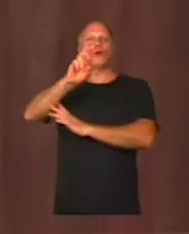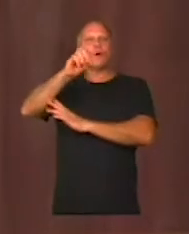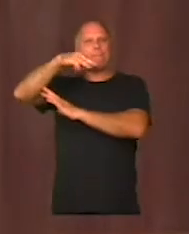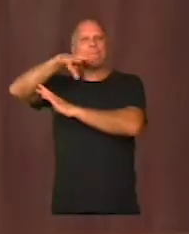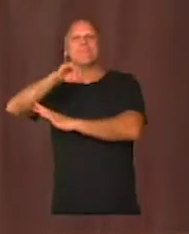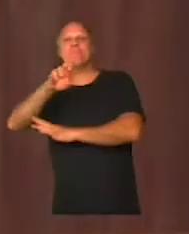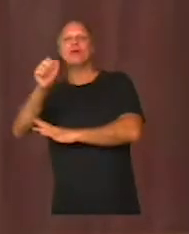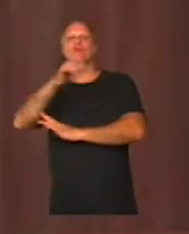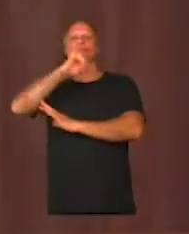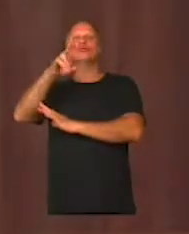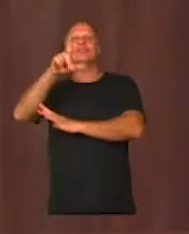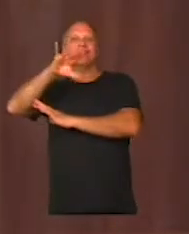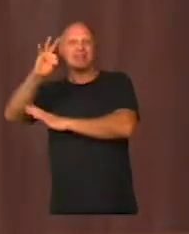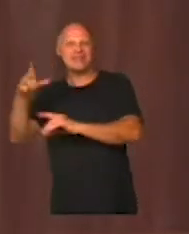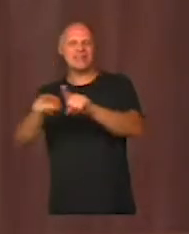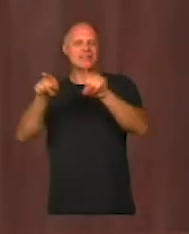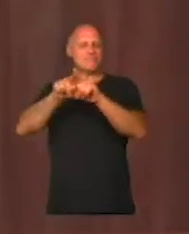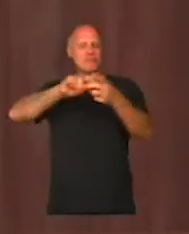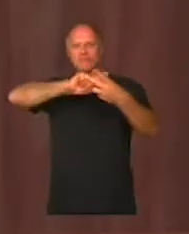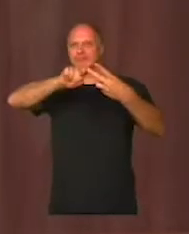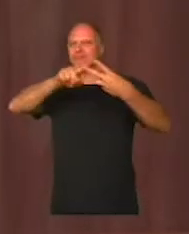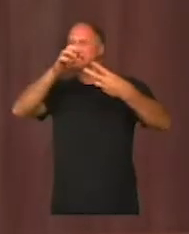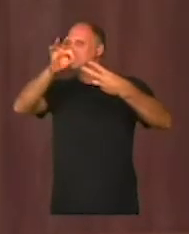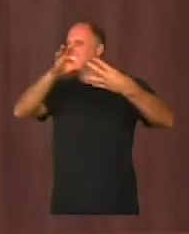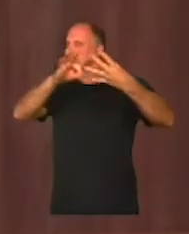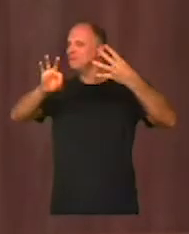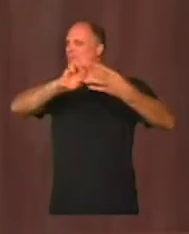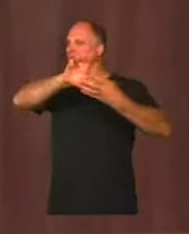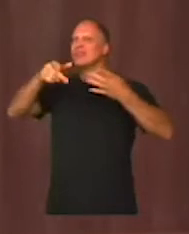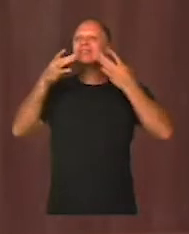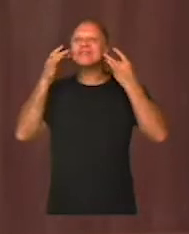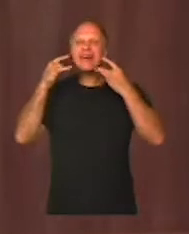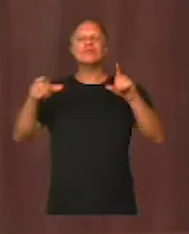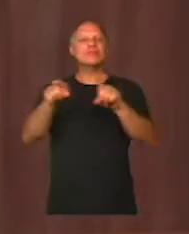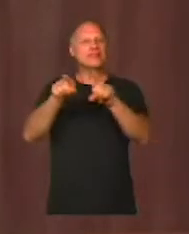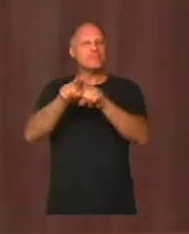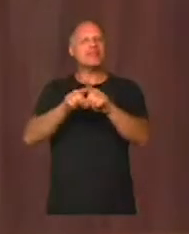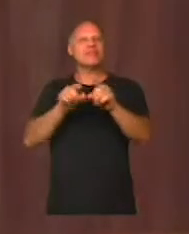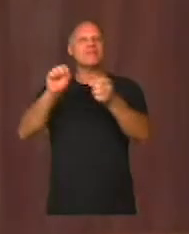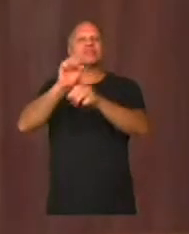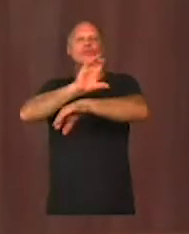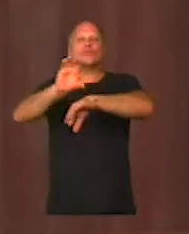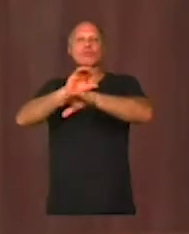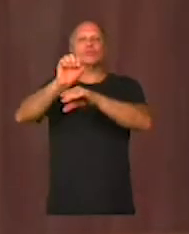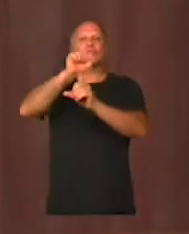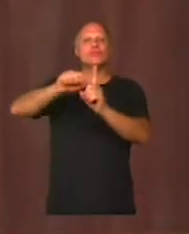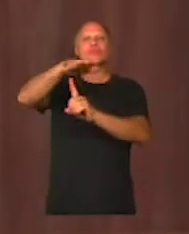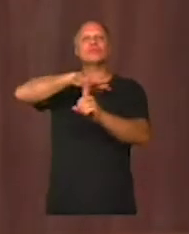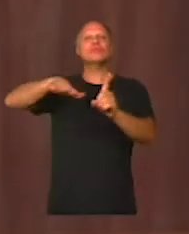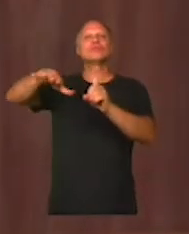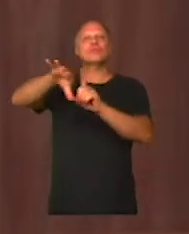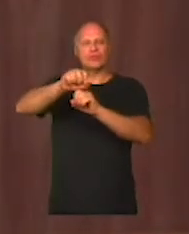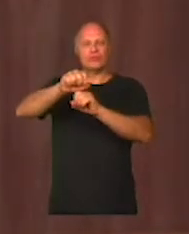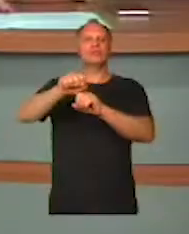Perón, Las Hermanas Gonzalez, comédia, isso que deve é ser comédia. Legal. Além disso, está cursando Sociologia e Filosofia.